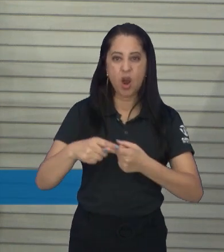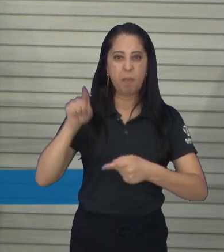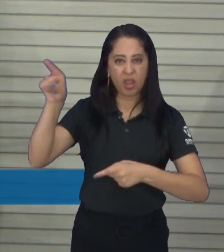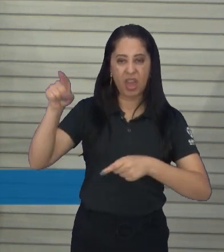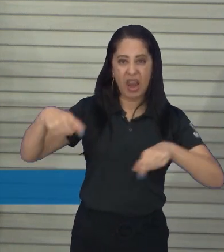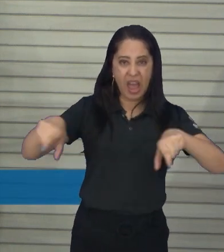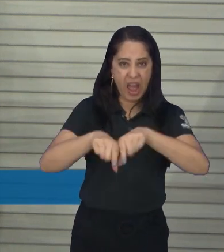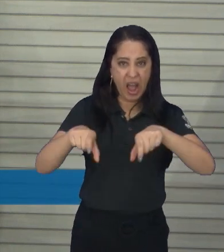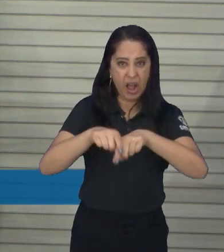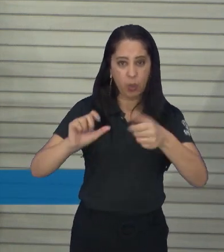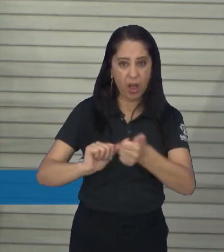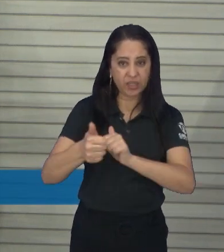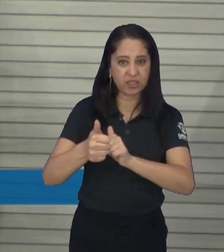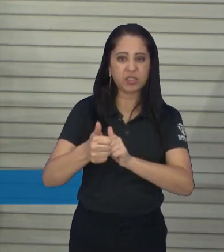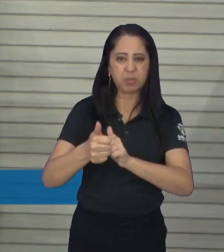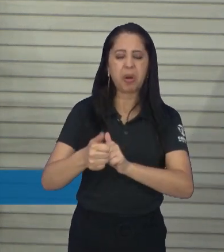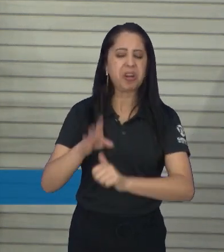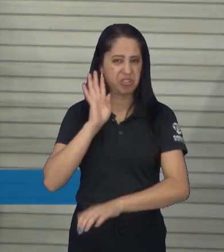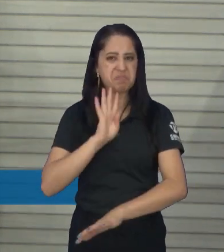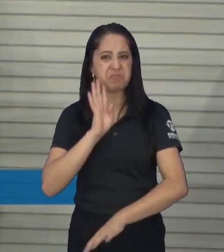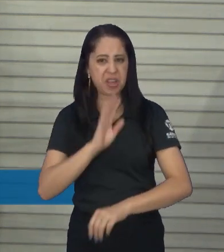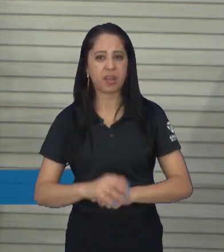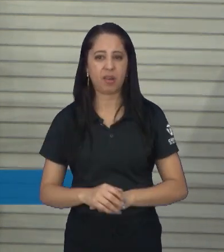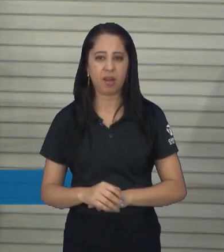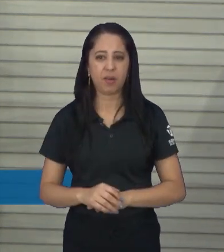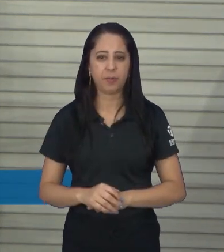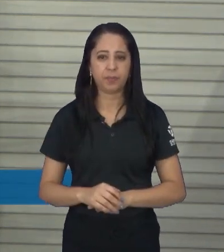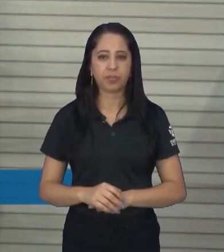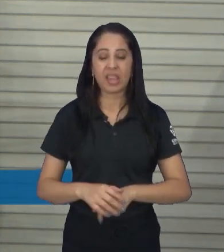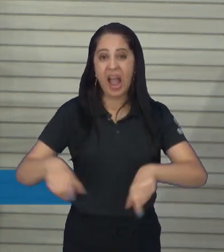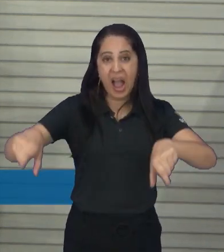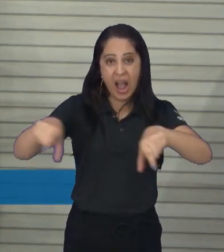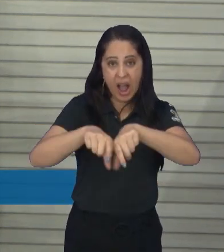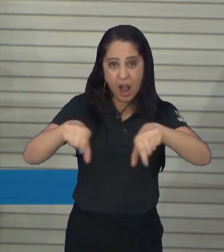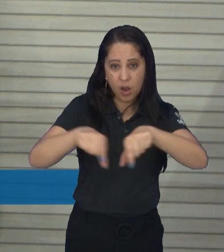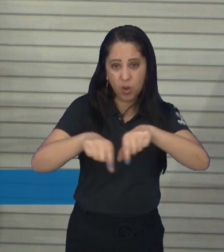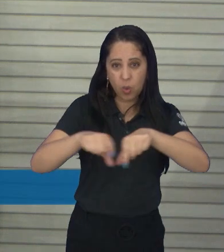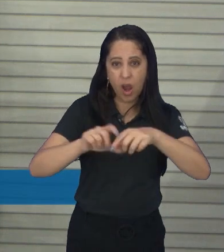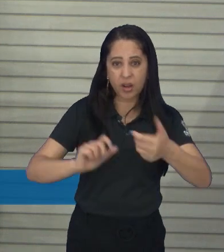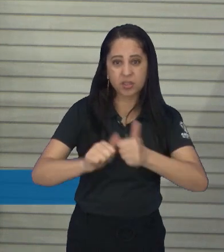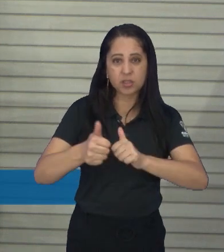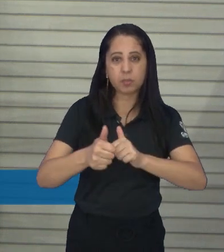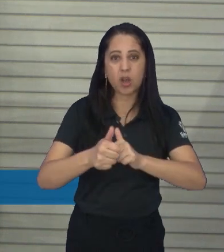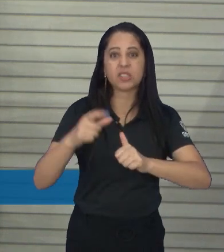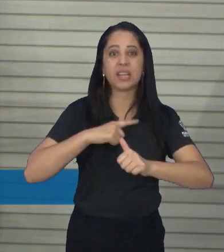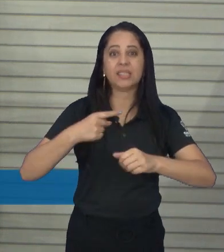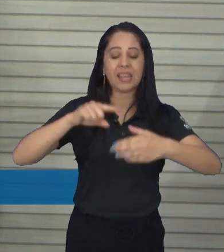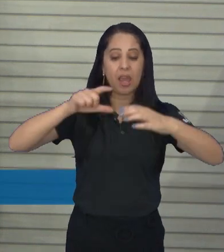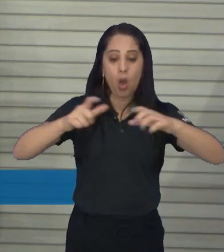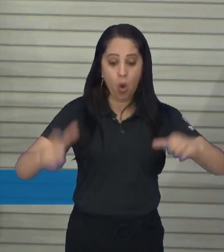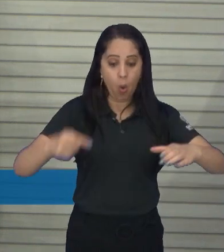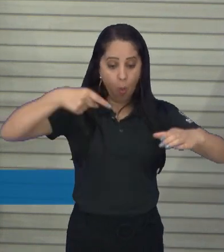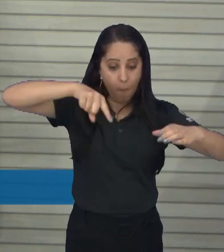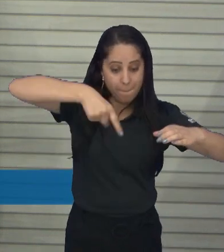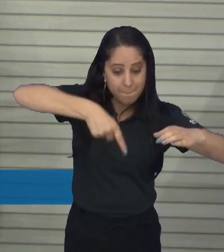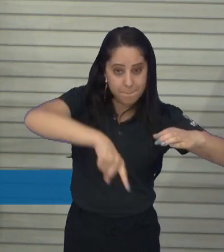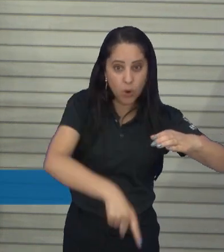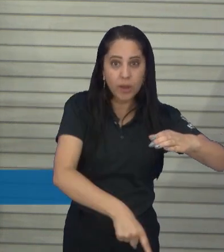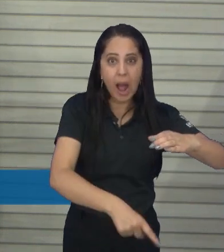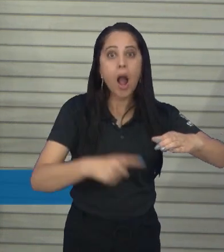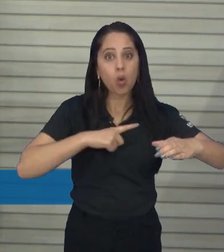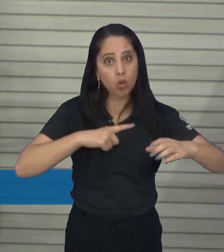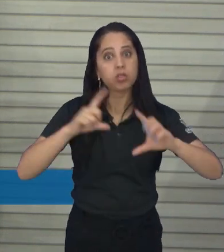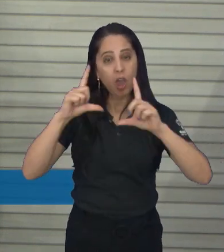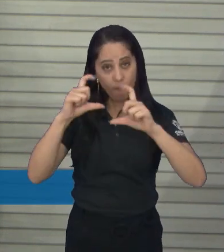quadra de esporte estava ali né legal a quadra de esportes abriu uma cratera que cabe um caminhão dentro do banhado para quem não sabe eu tenho foto